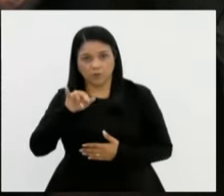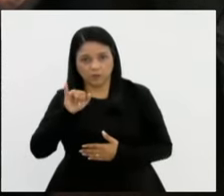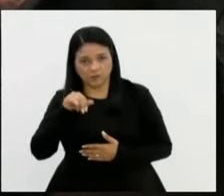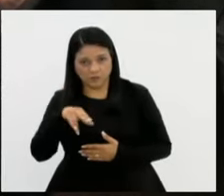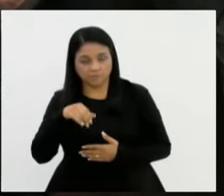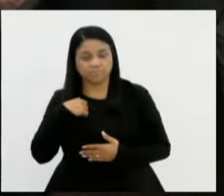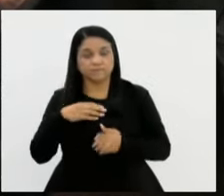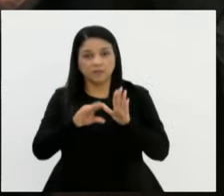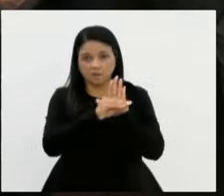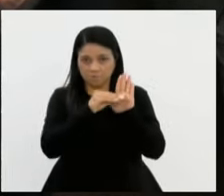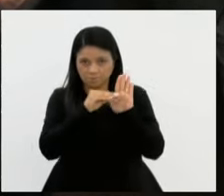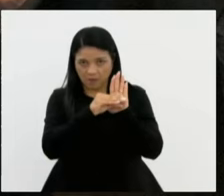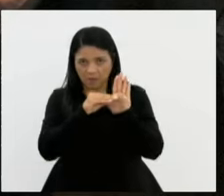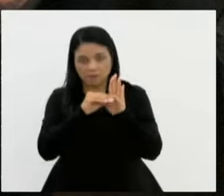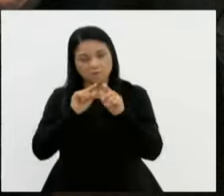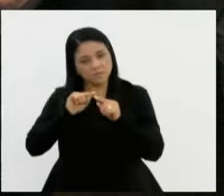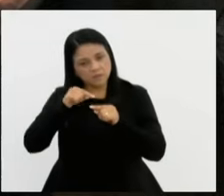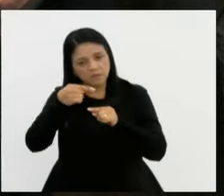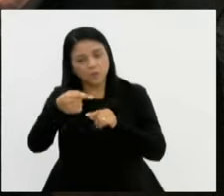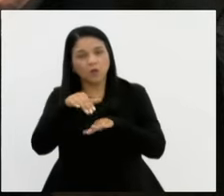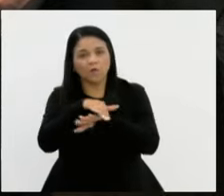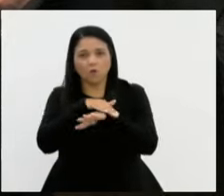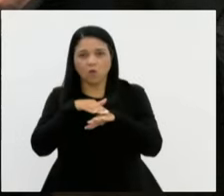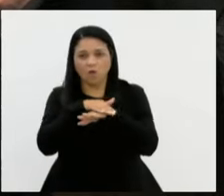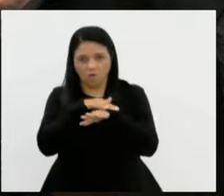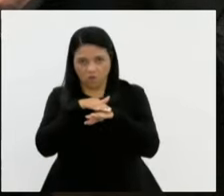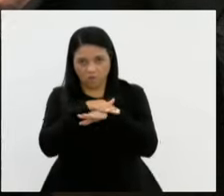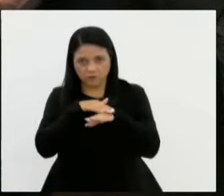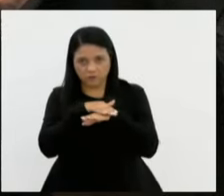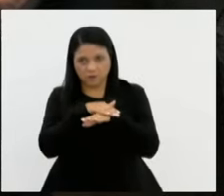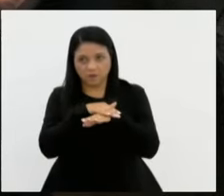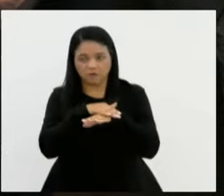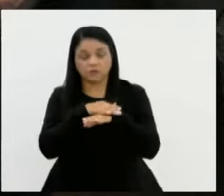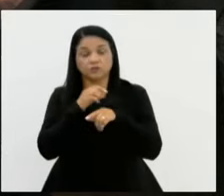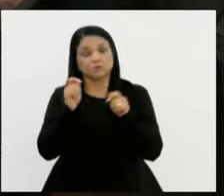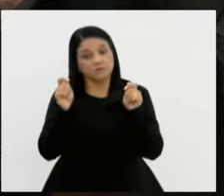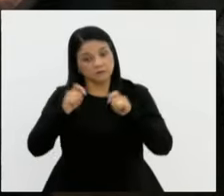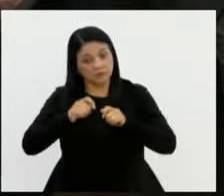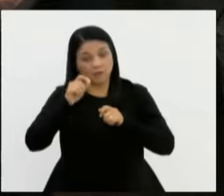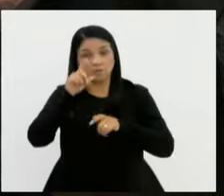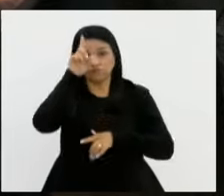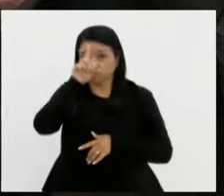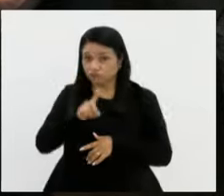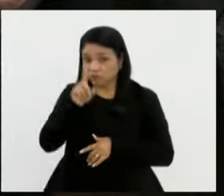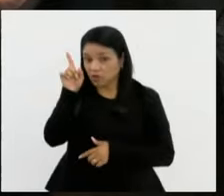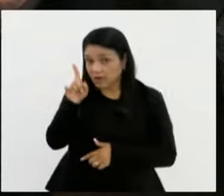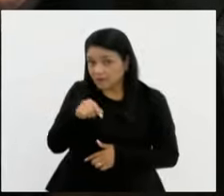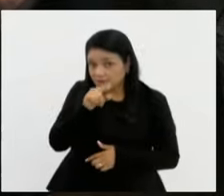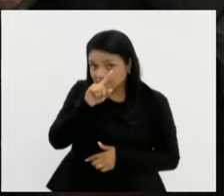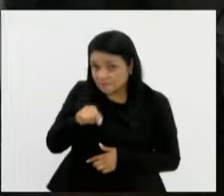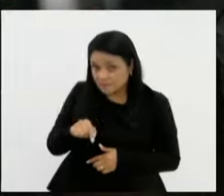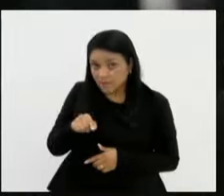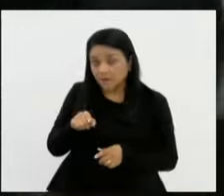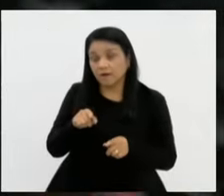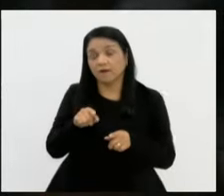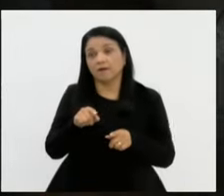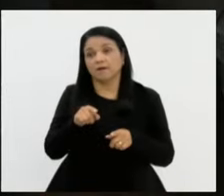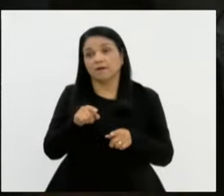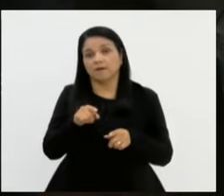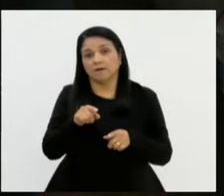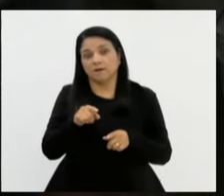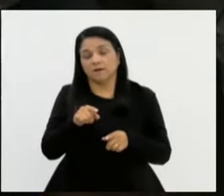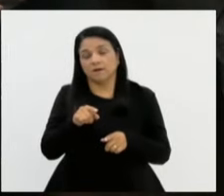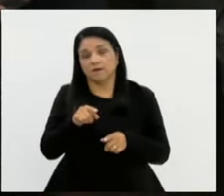adiante. Porque como nós temos o condão de cancelar completamente, quem tem o condão de